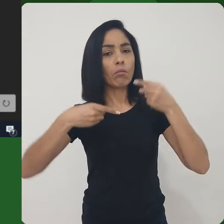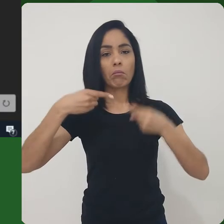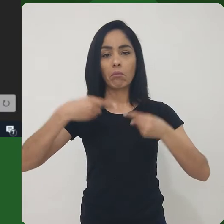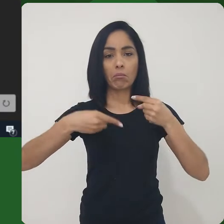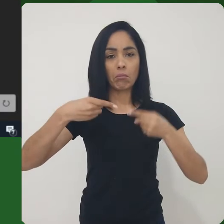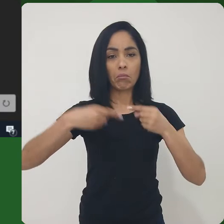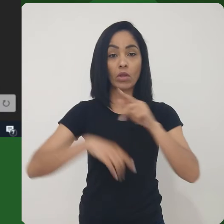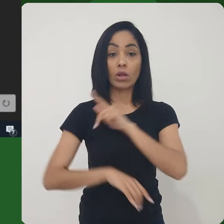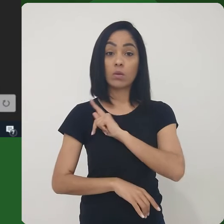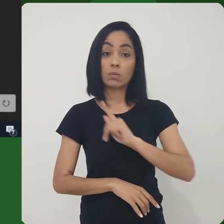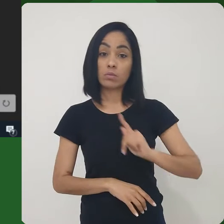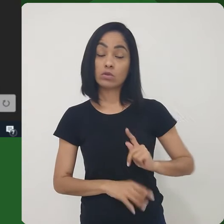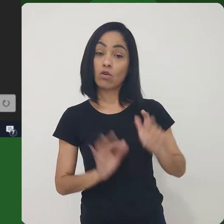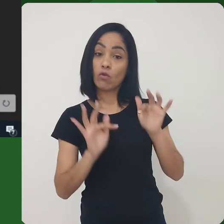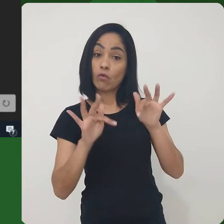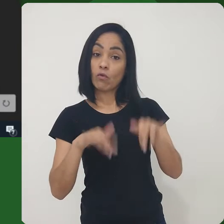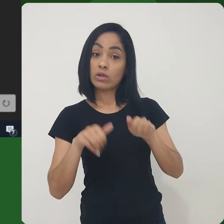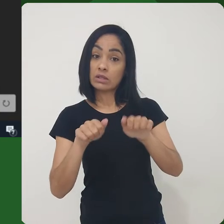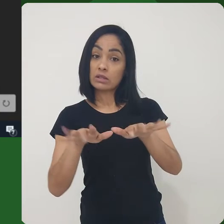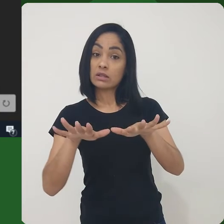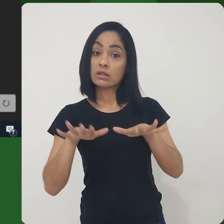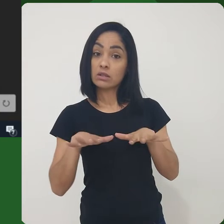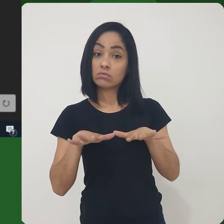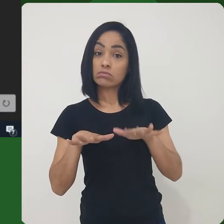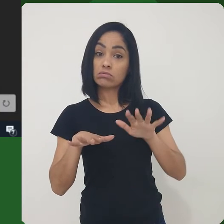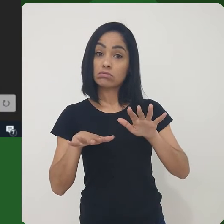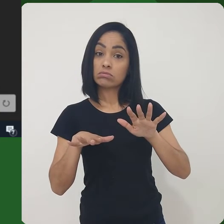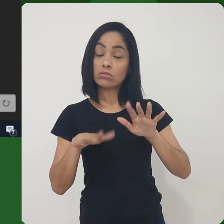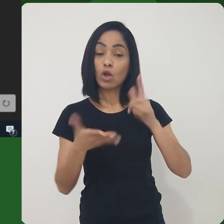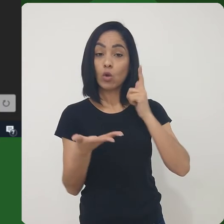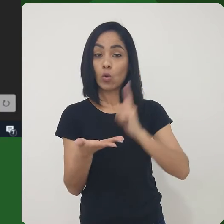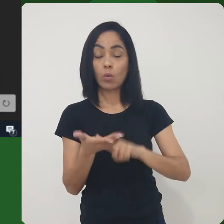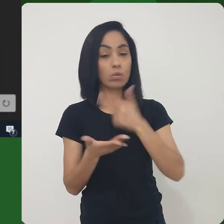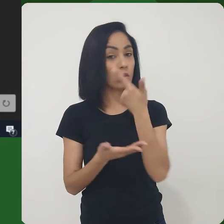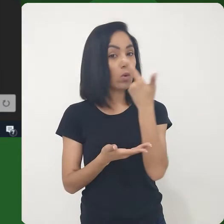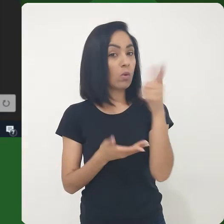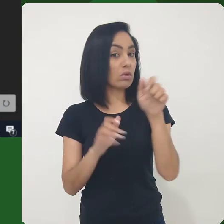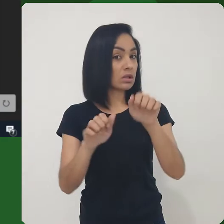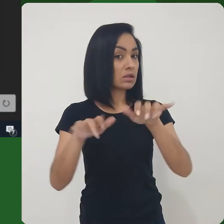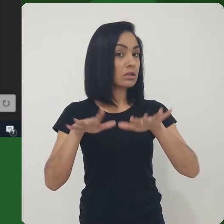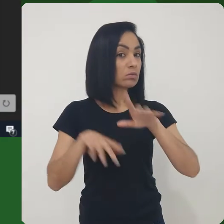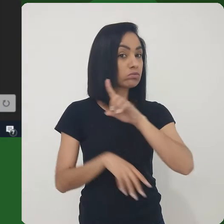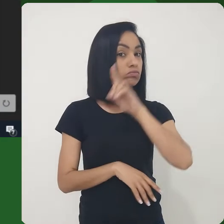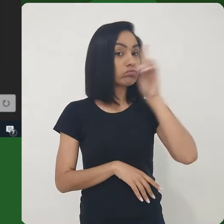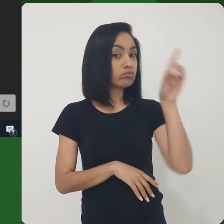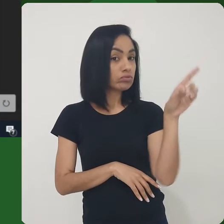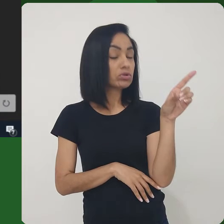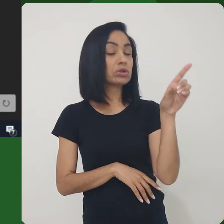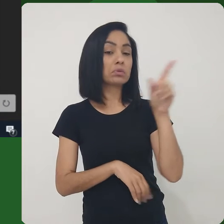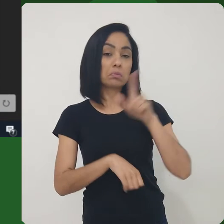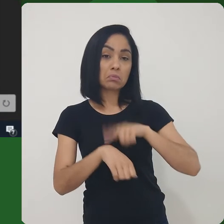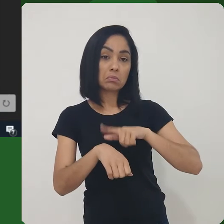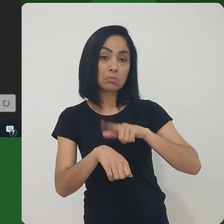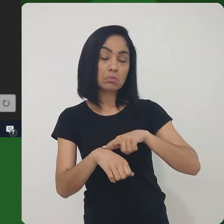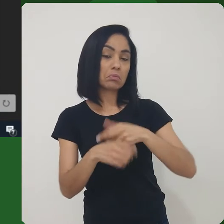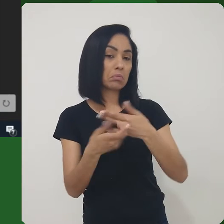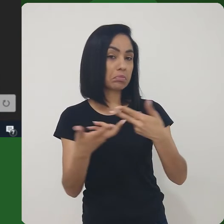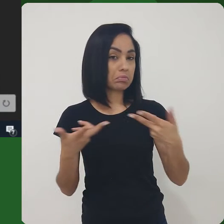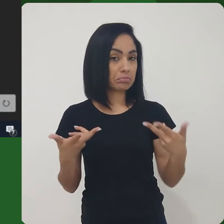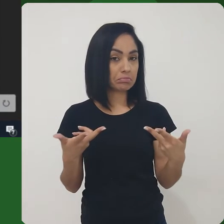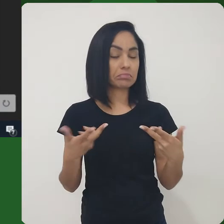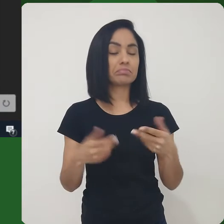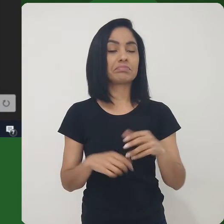havendo a tratar, o senhor presidente encerrou a sessão e convocou outra sessão para o dia tal,